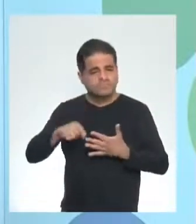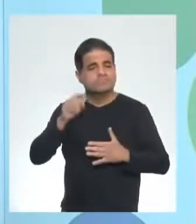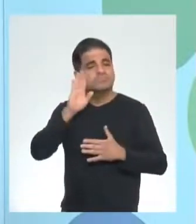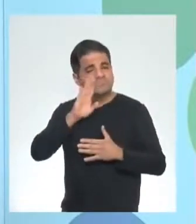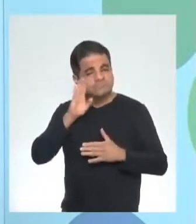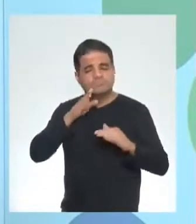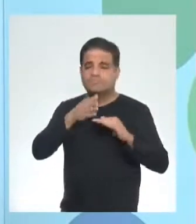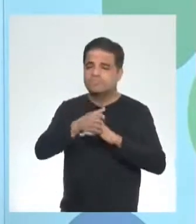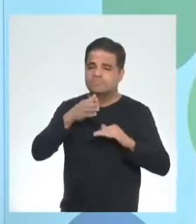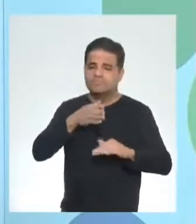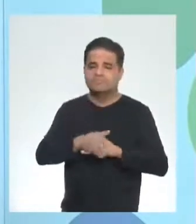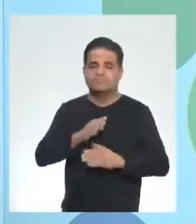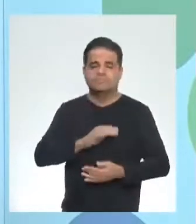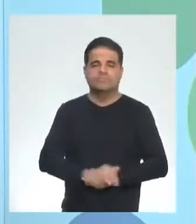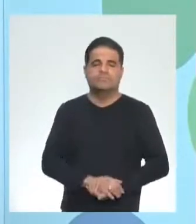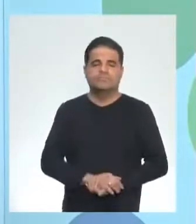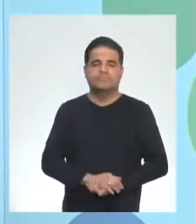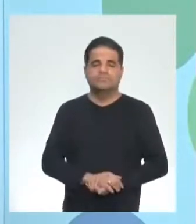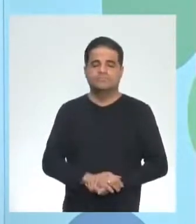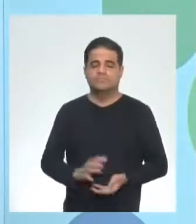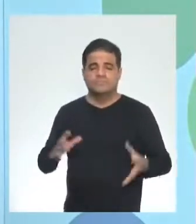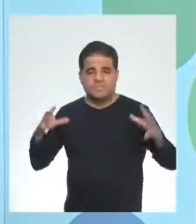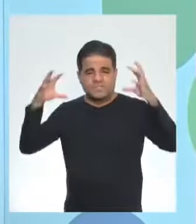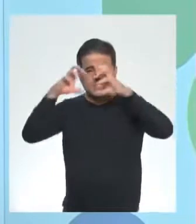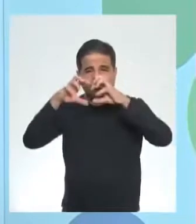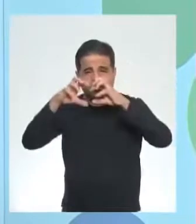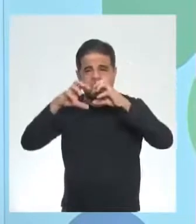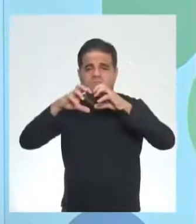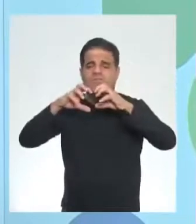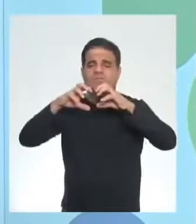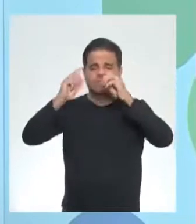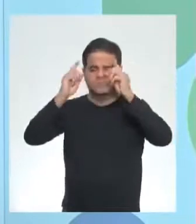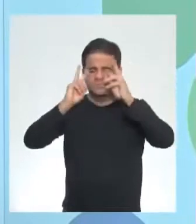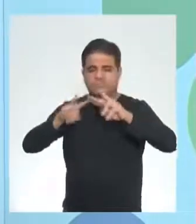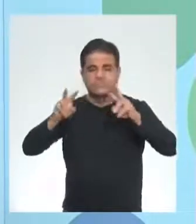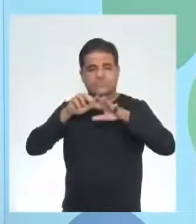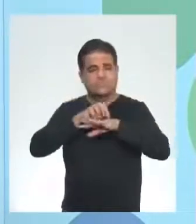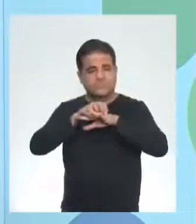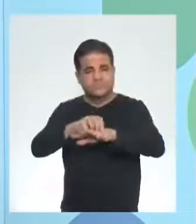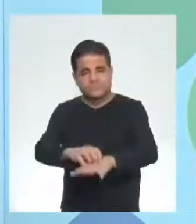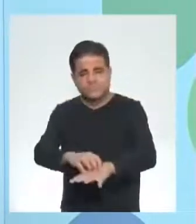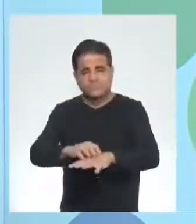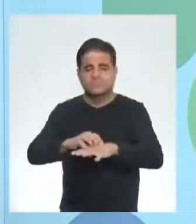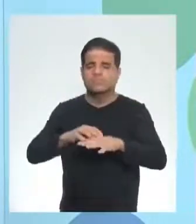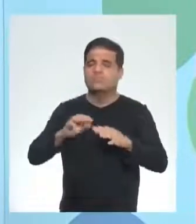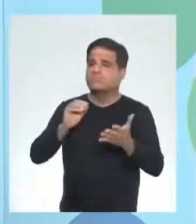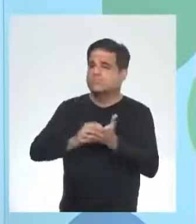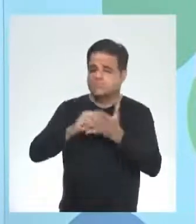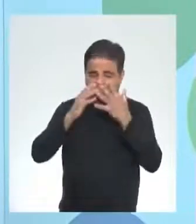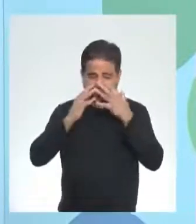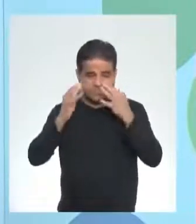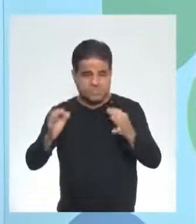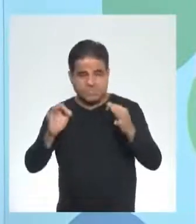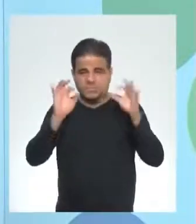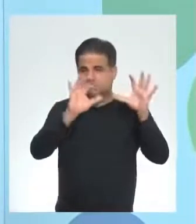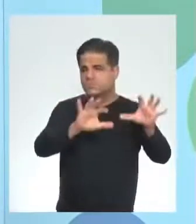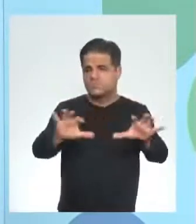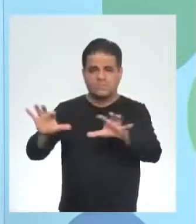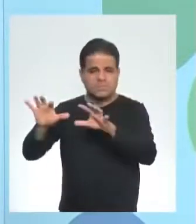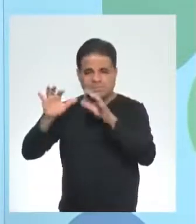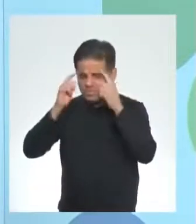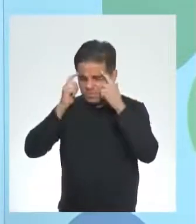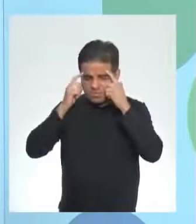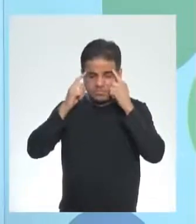bacana a participação aqui. Obstrução visual causada por acidentes durante a condução, distúrbio de atenção, paisagem afetada, distúrbio do